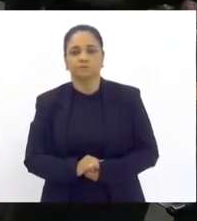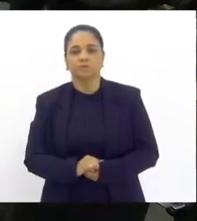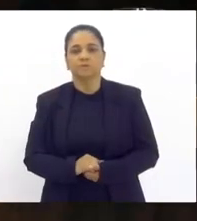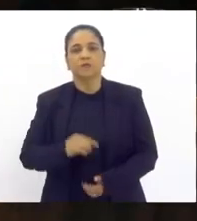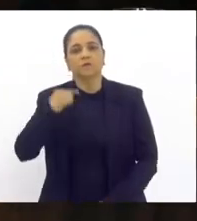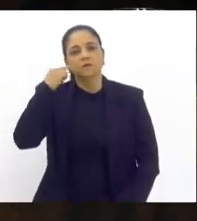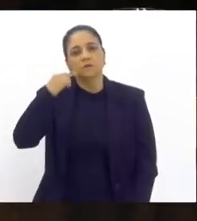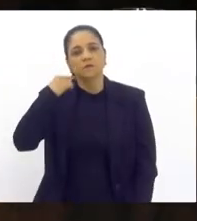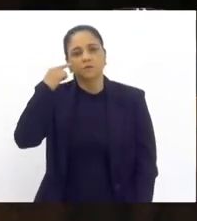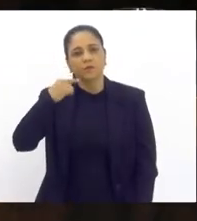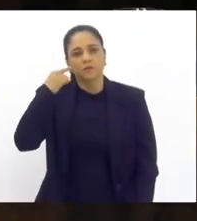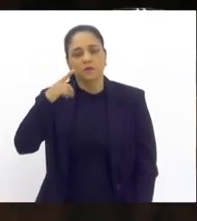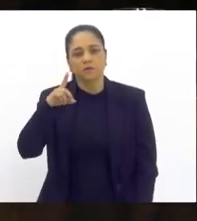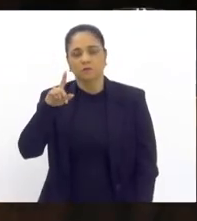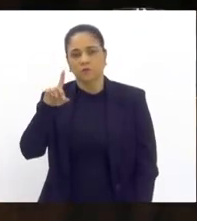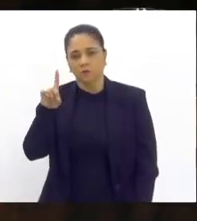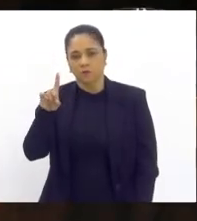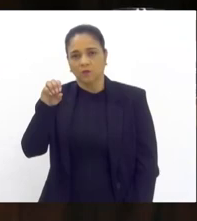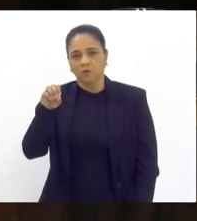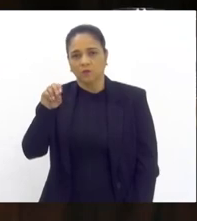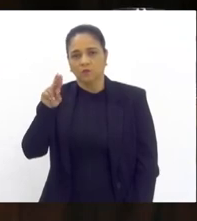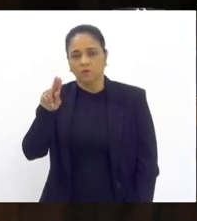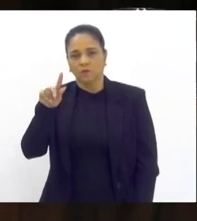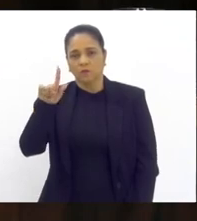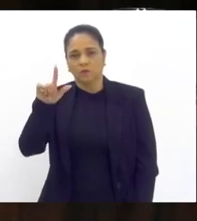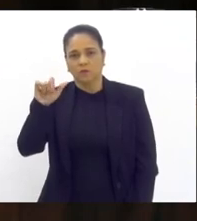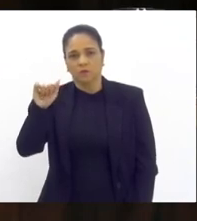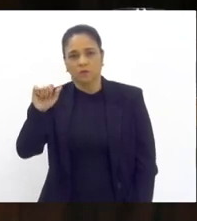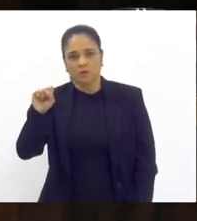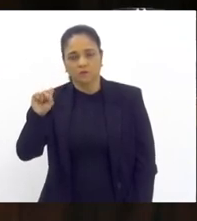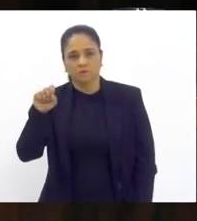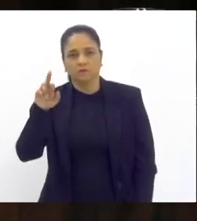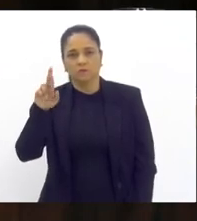Chamo o deputado Douglas Ruas.